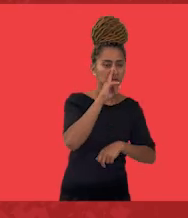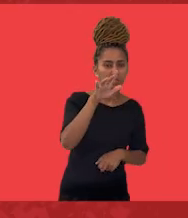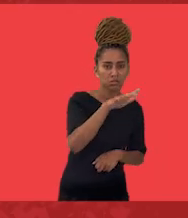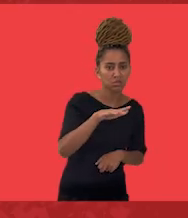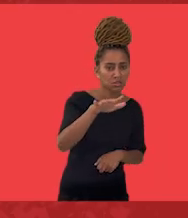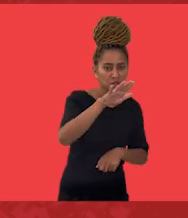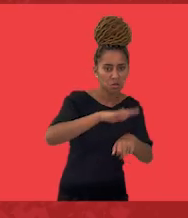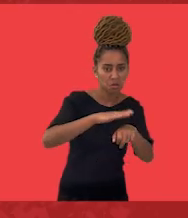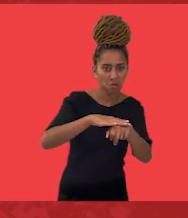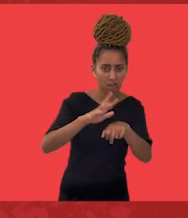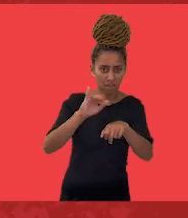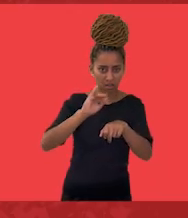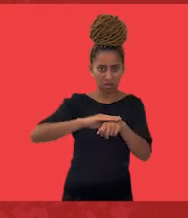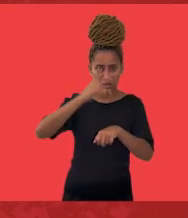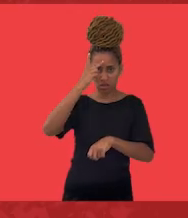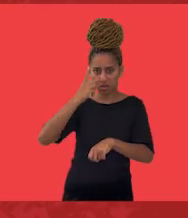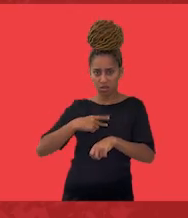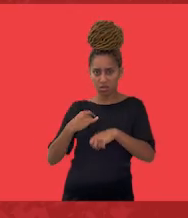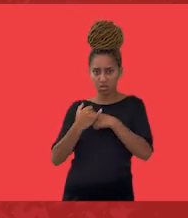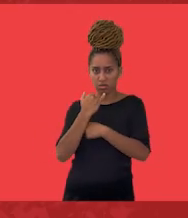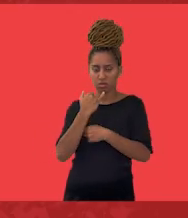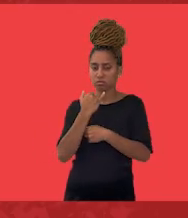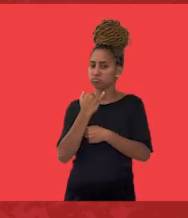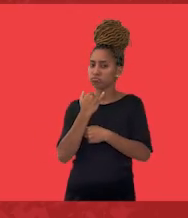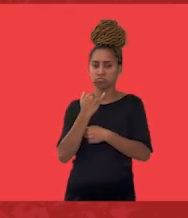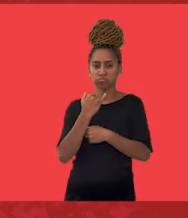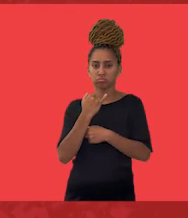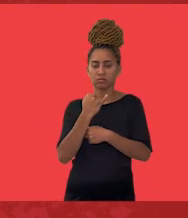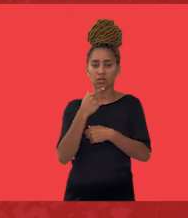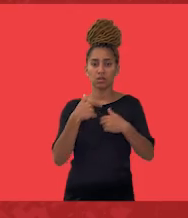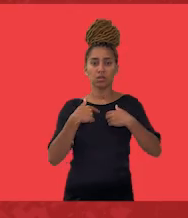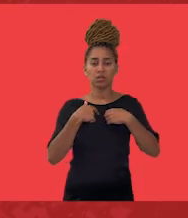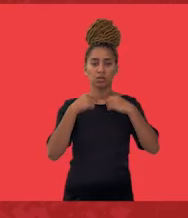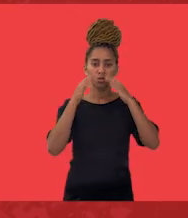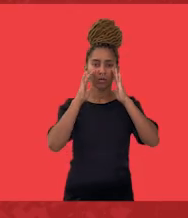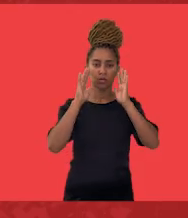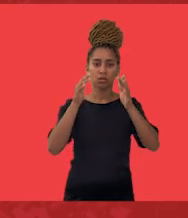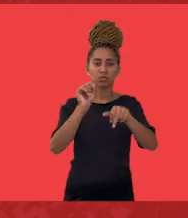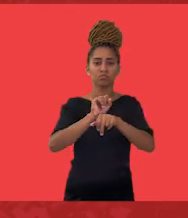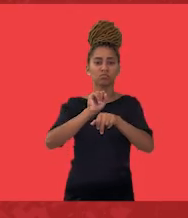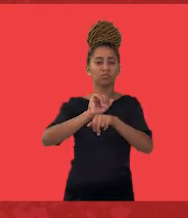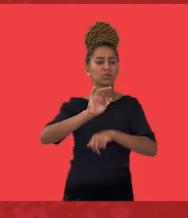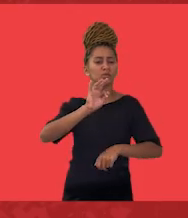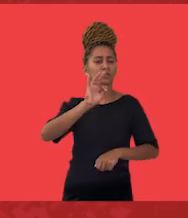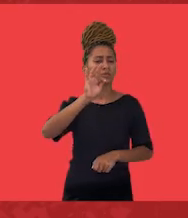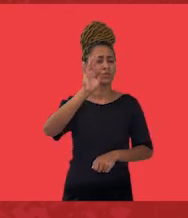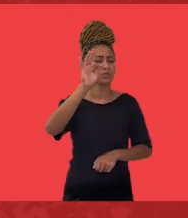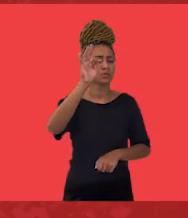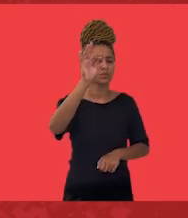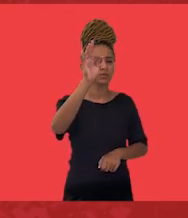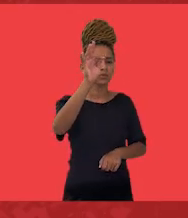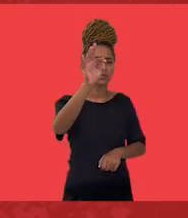decifrar. E sorrio ao alcançar uma maçã e faço vezes de